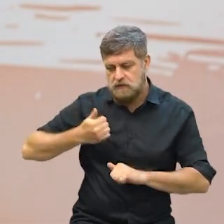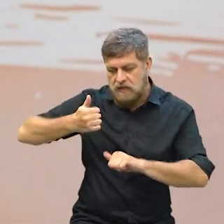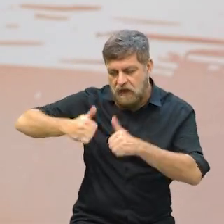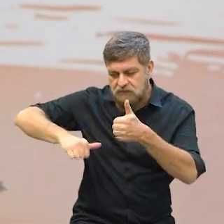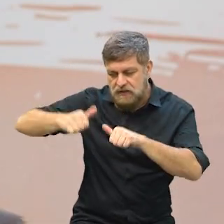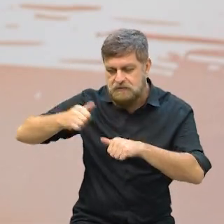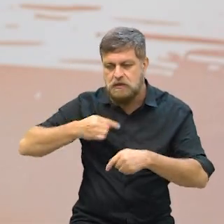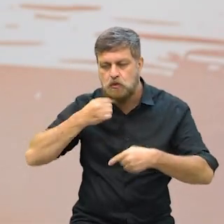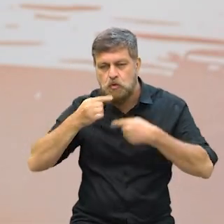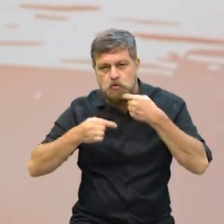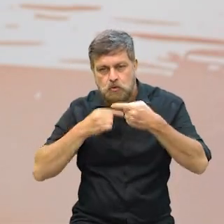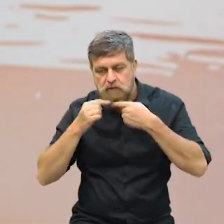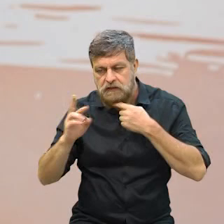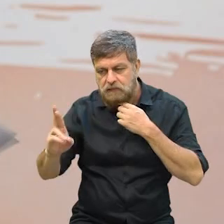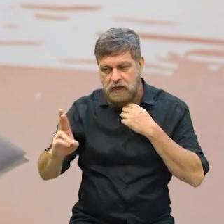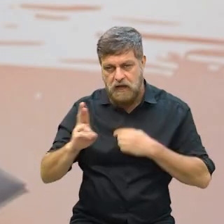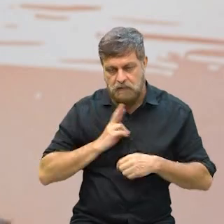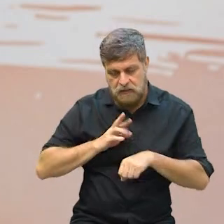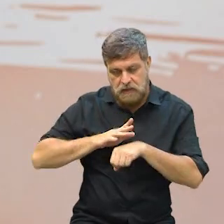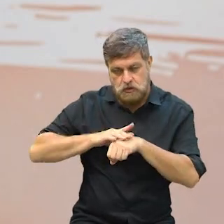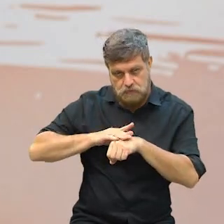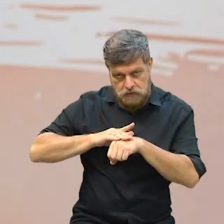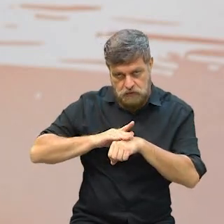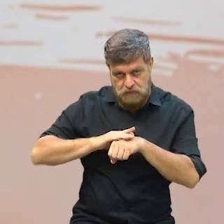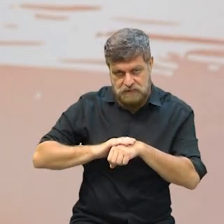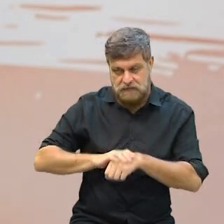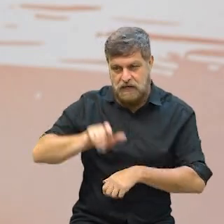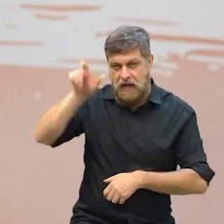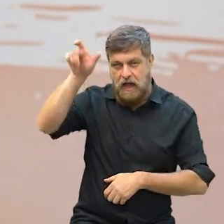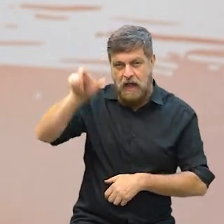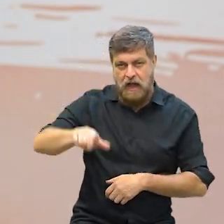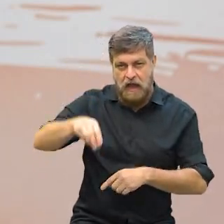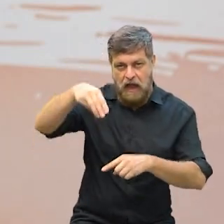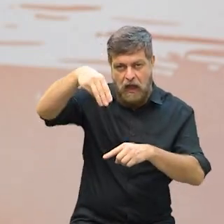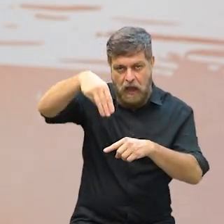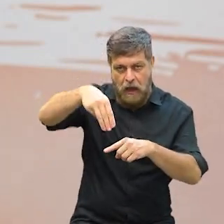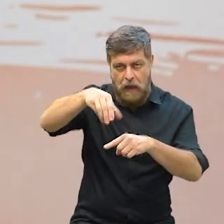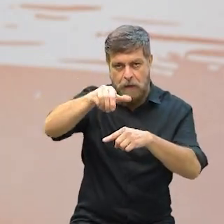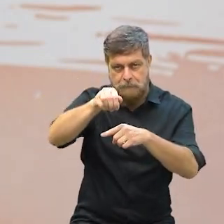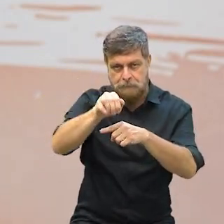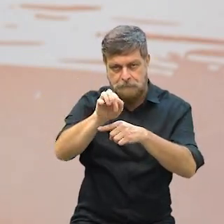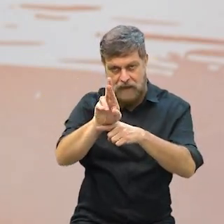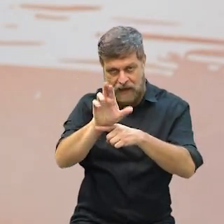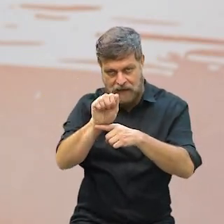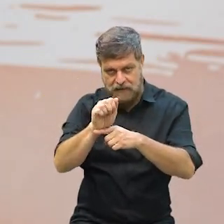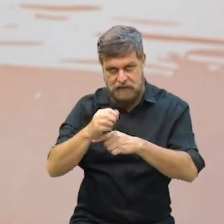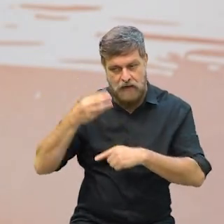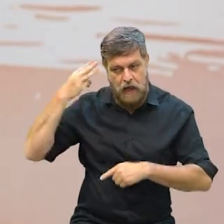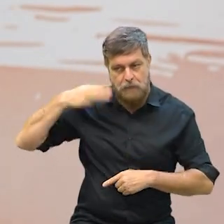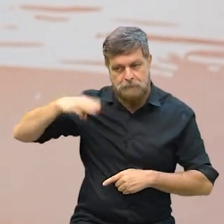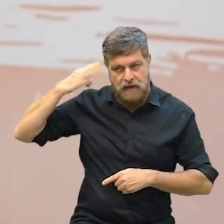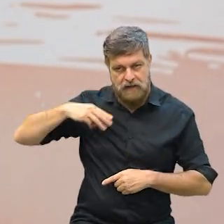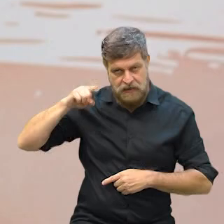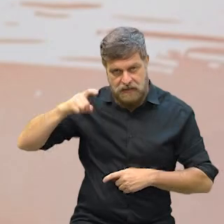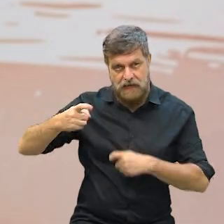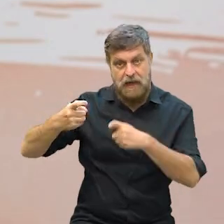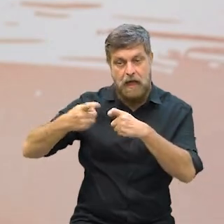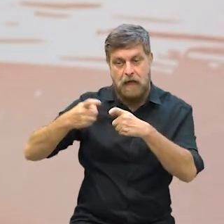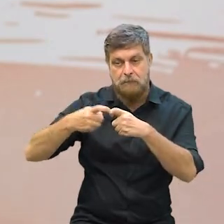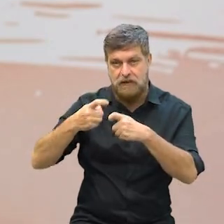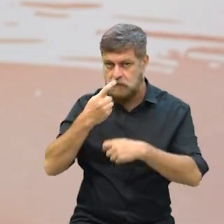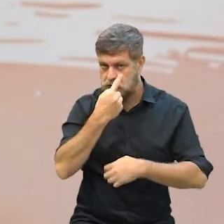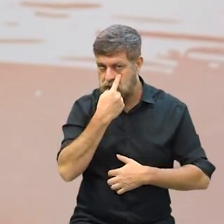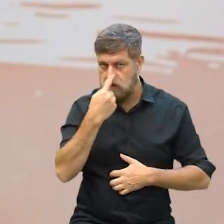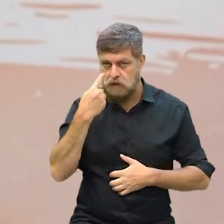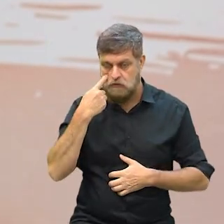análise, tirar as dúvidas sobre as principais doenças, é a Mayra Saad de Ávila Morales, ela que é oftalmologista